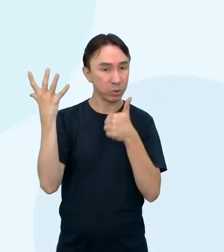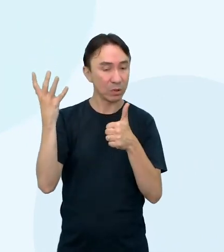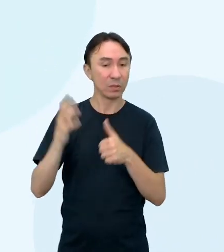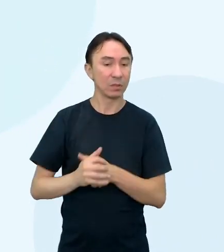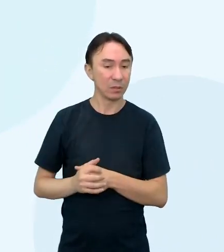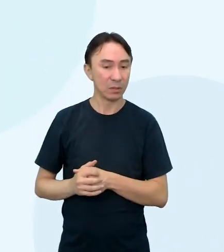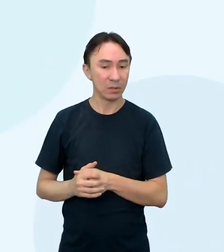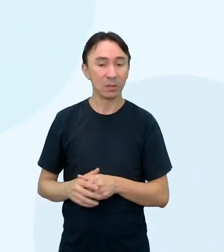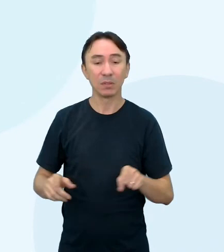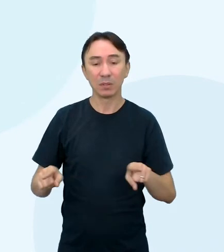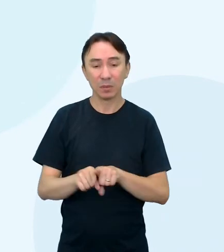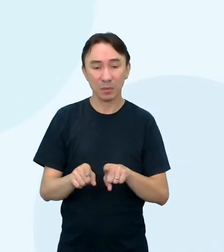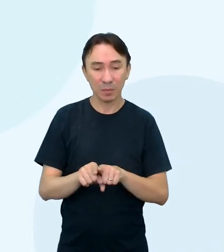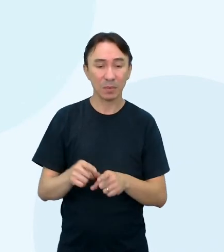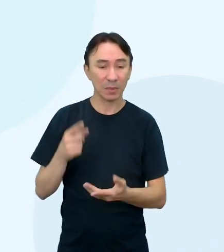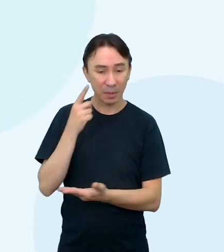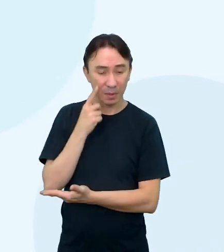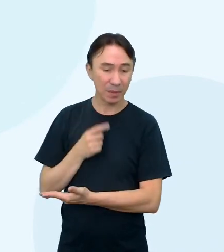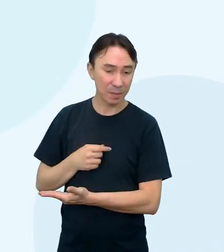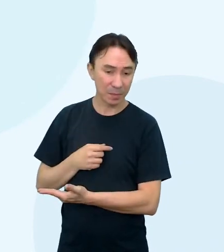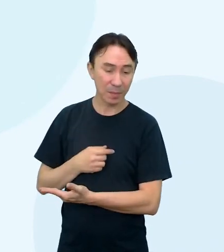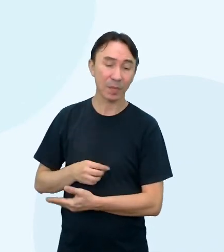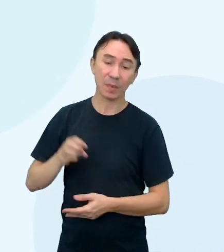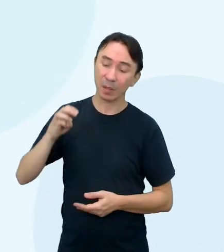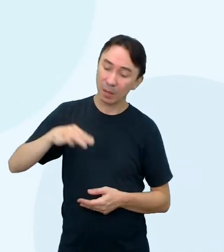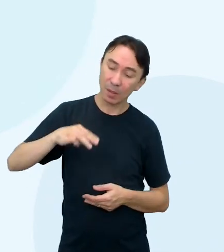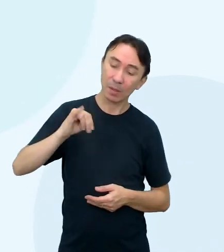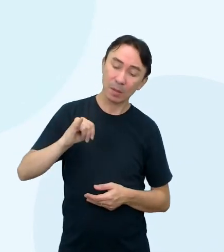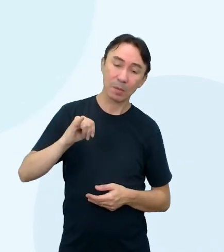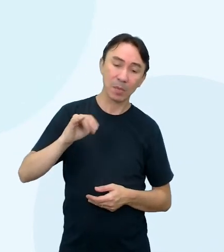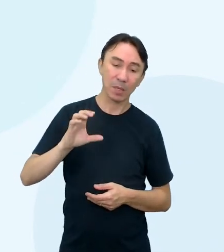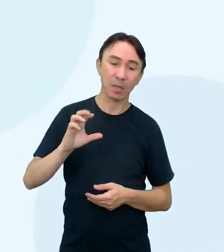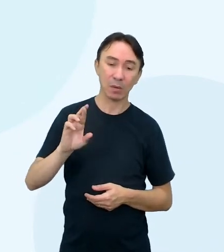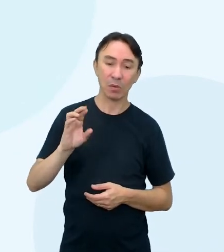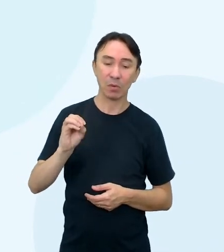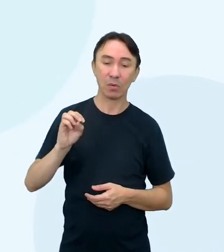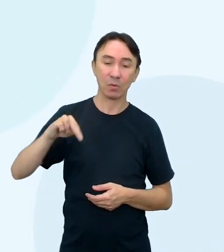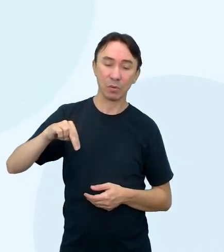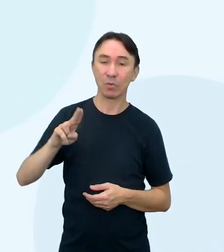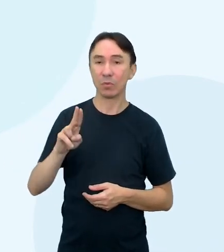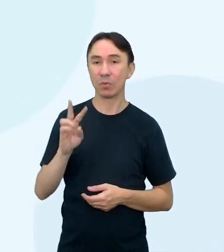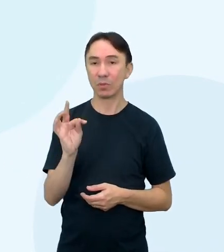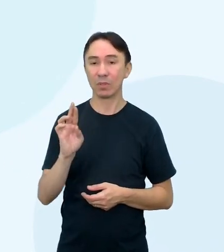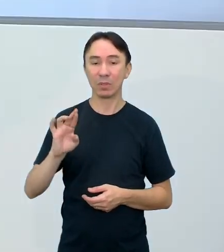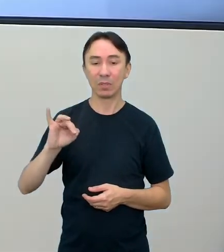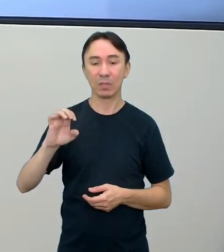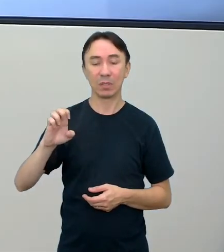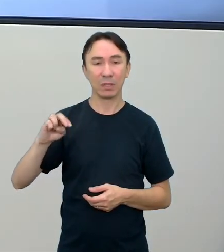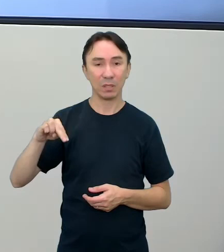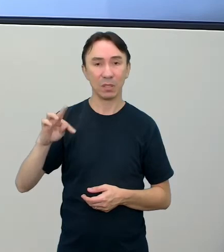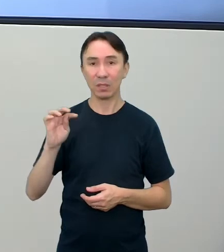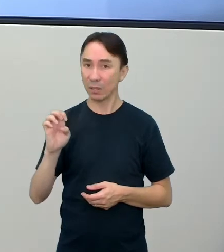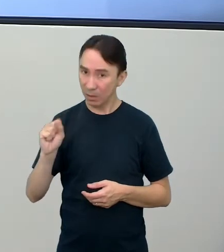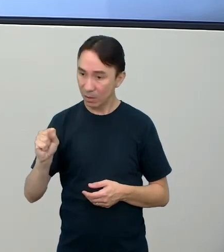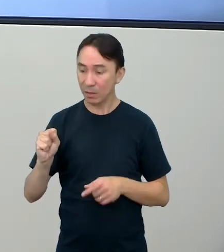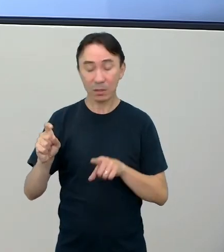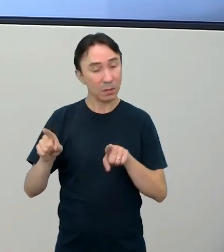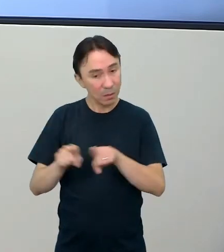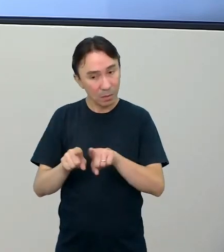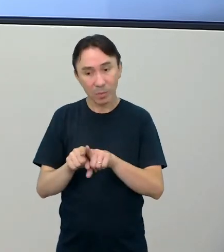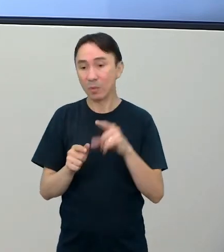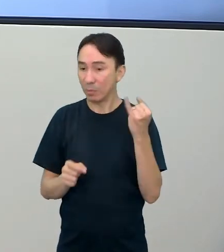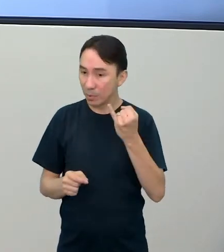os micronutrientes, que são também minerais que são importantes para o crescimento das plantas, mas em